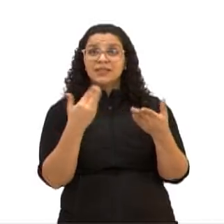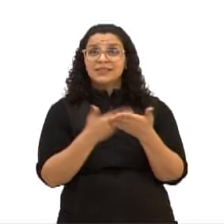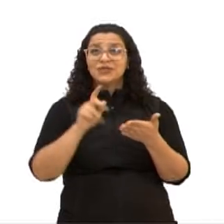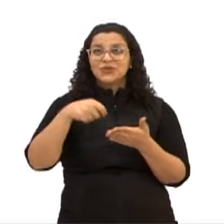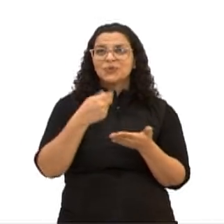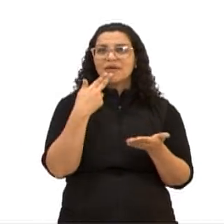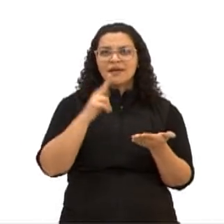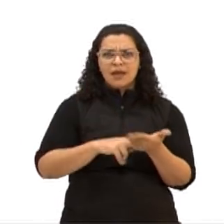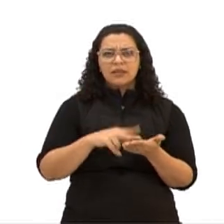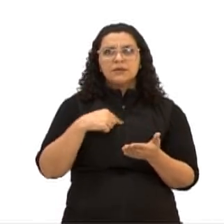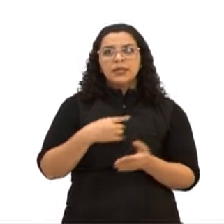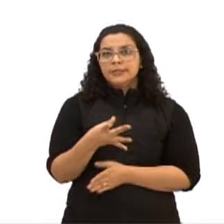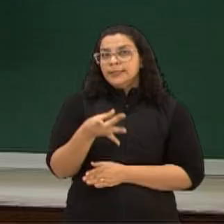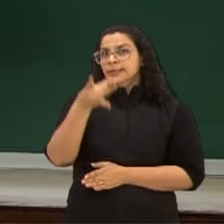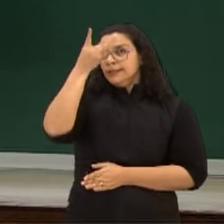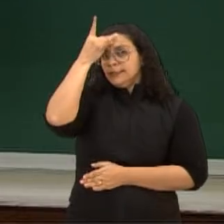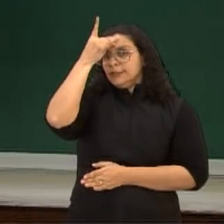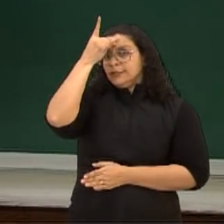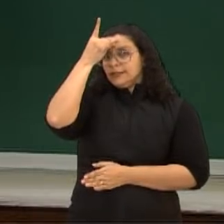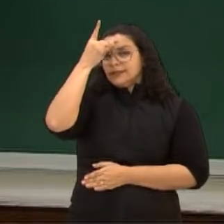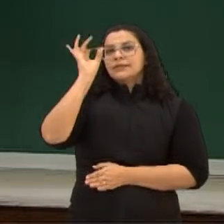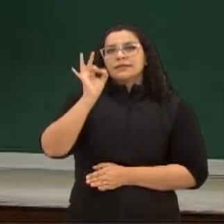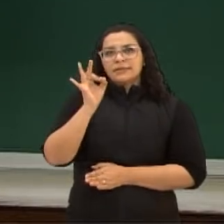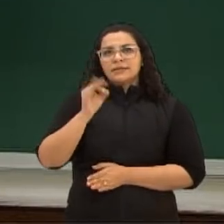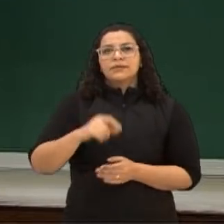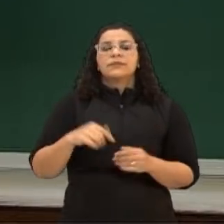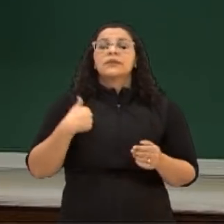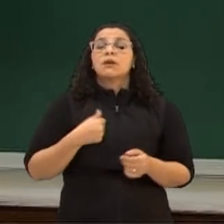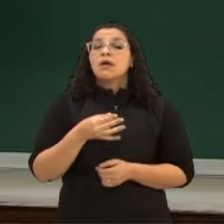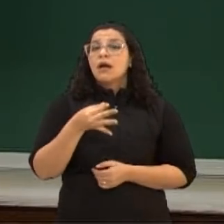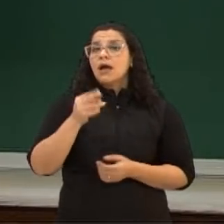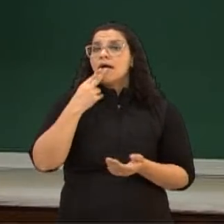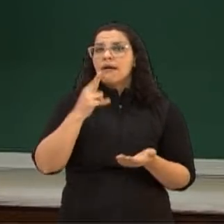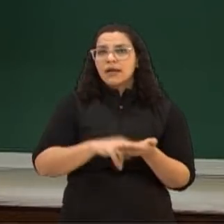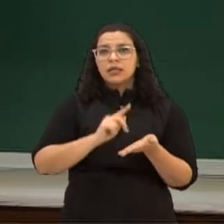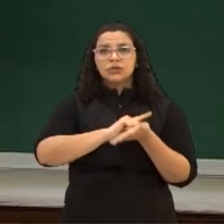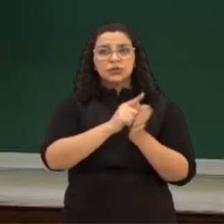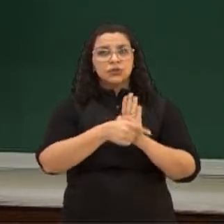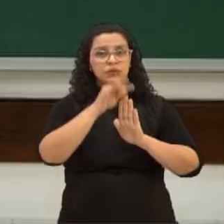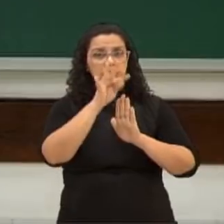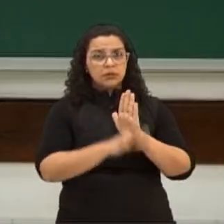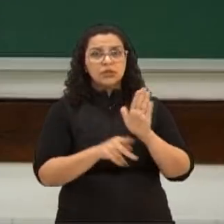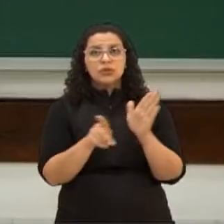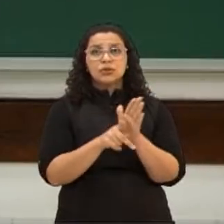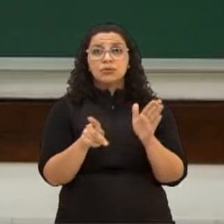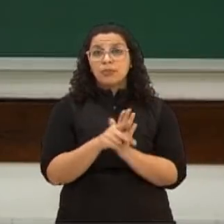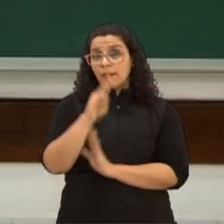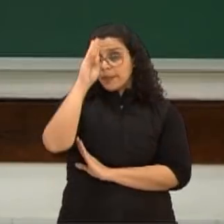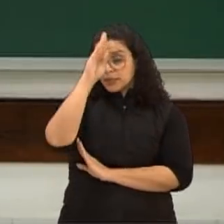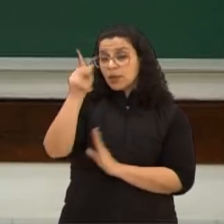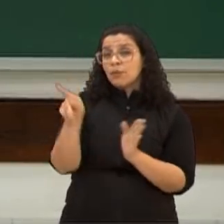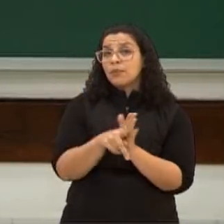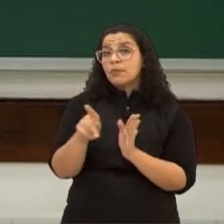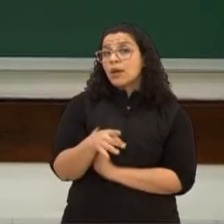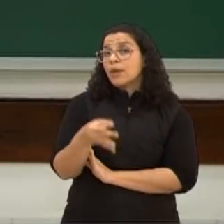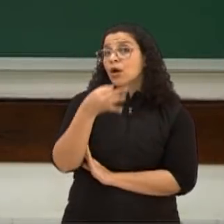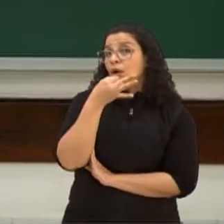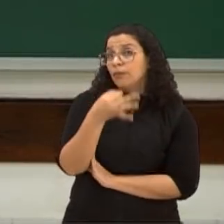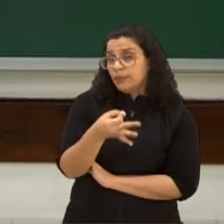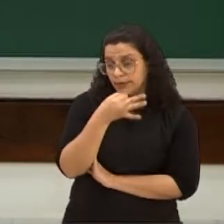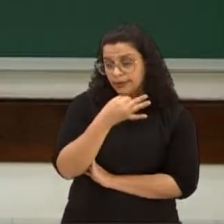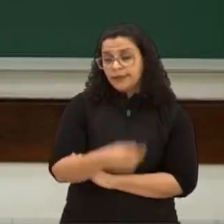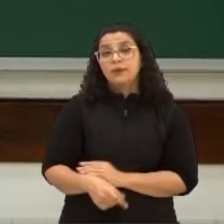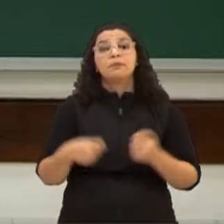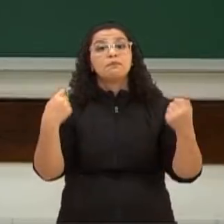leitor, então só para que fique tudo muito claro para vocês. A carta do leitor é um gênero textual predominantemente